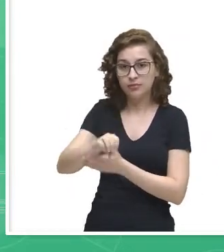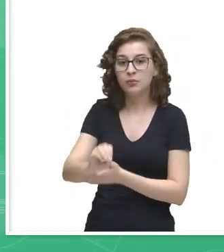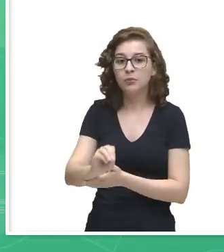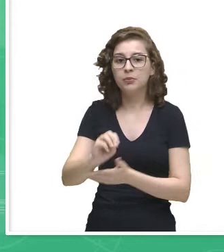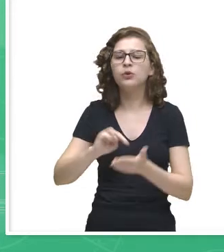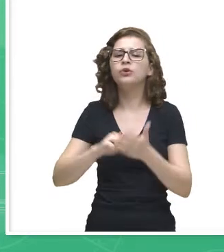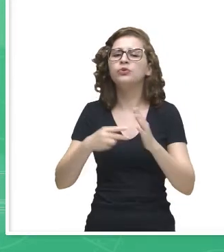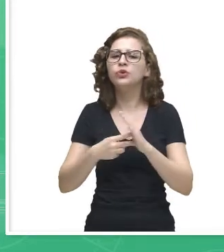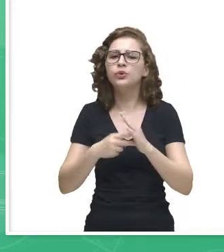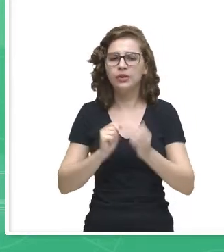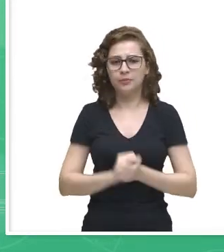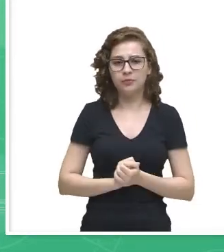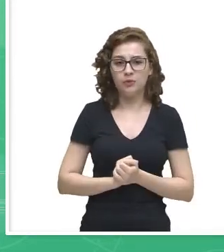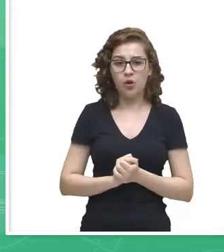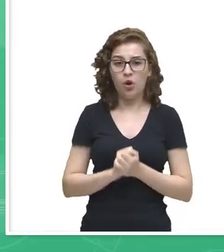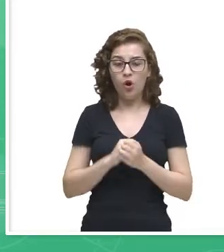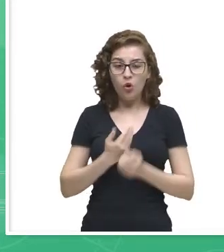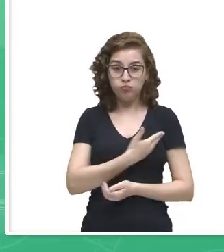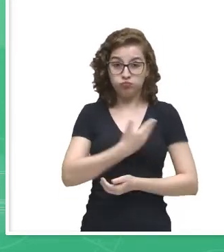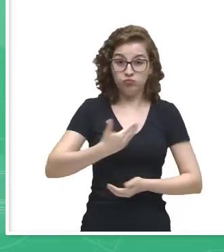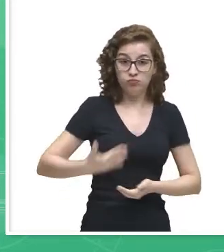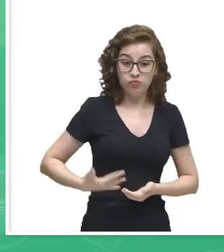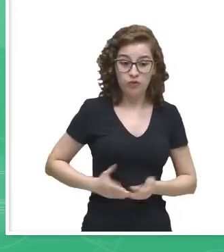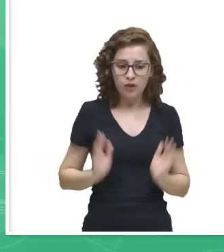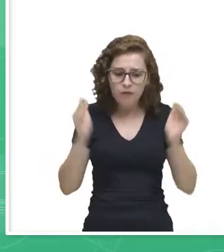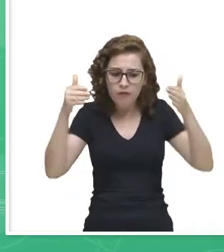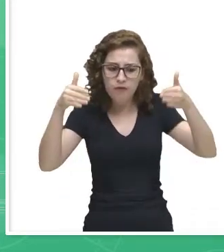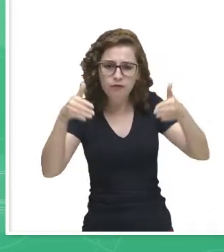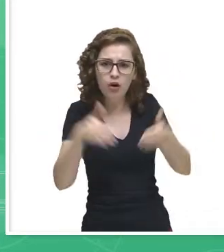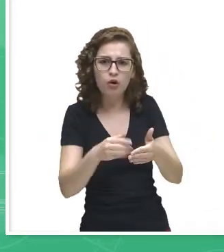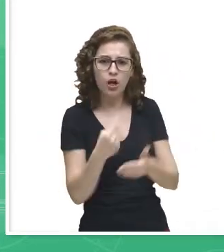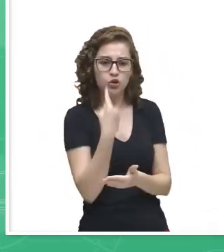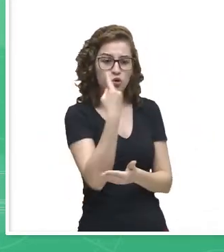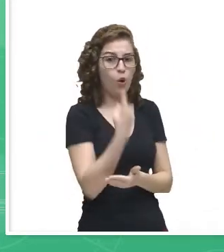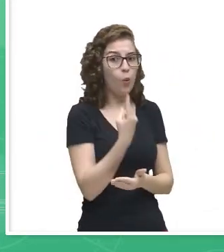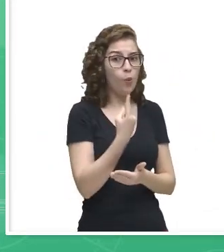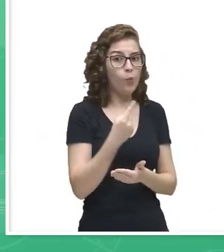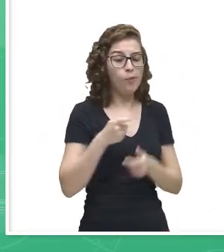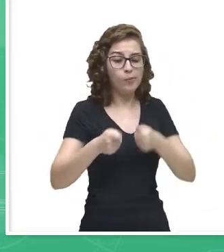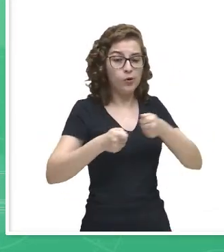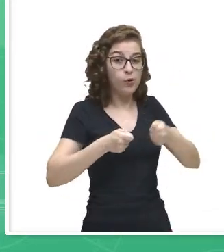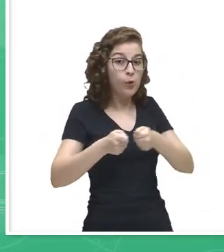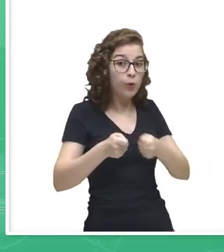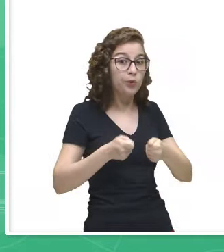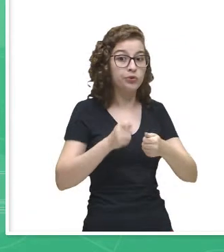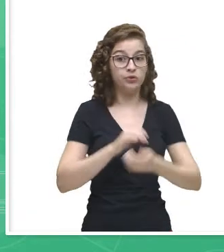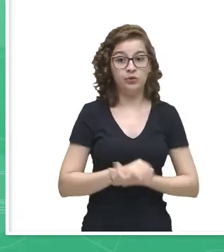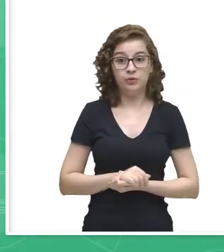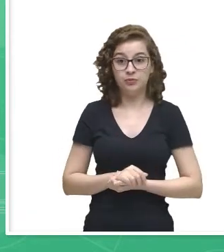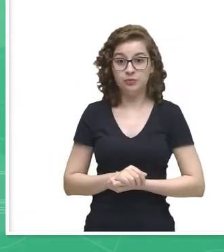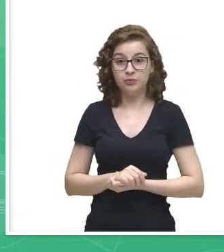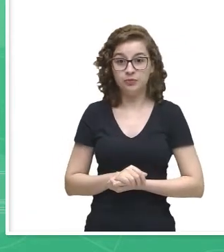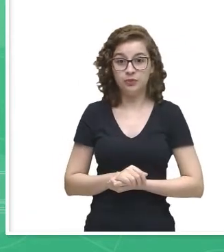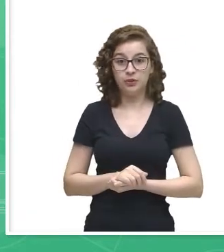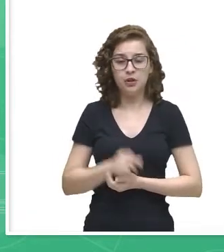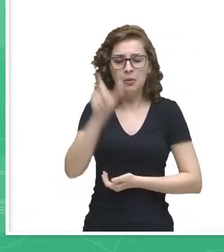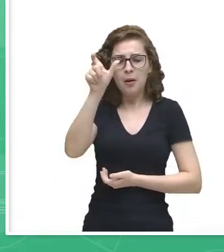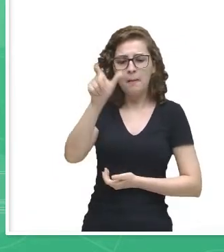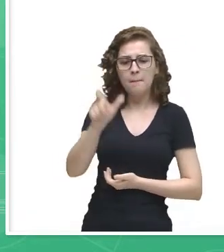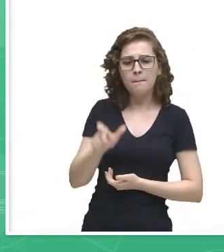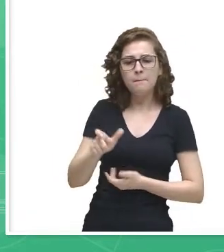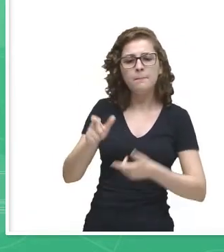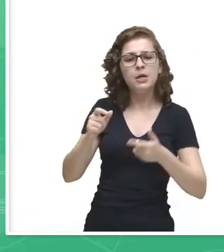centralizado, normalmente na figura de um líder que é visto como um salvador.